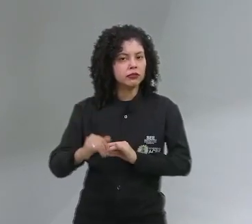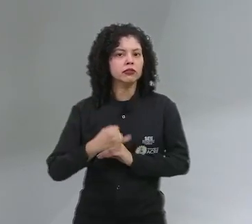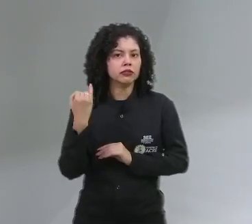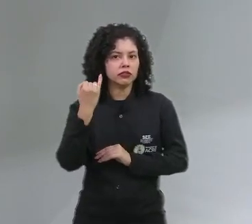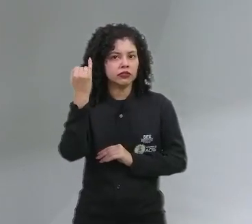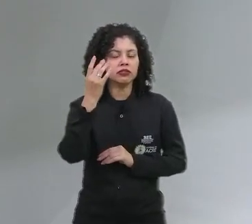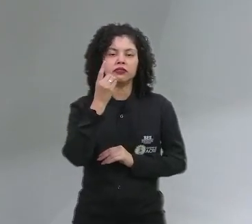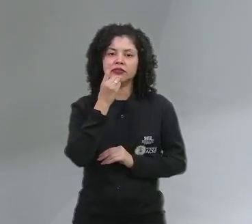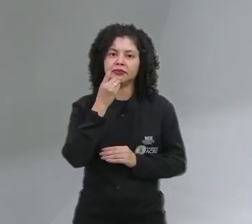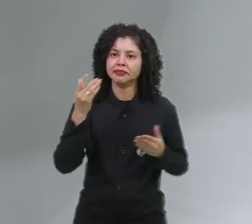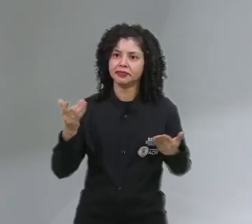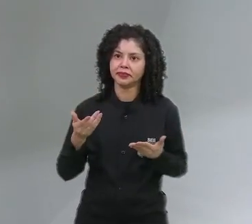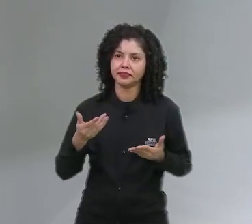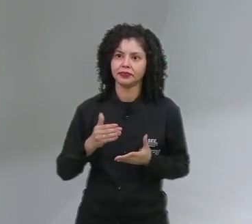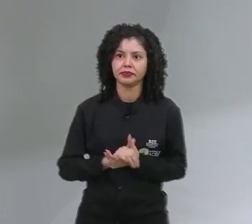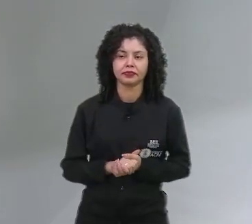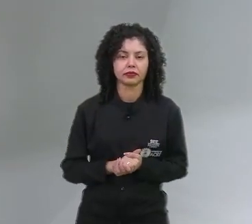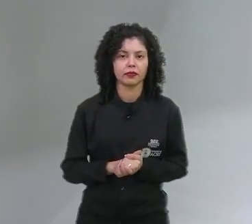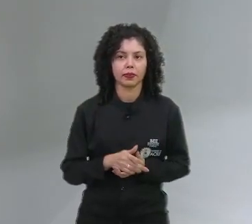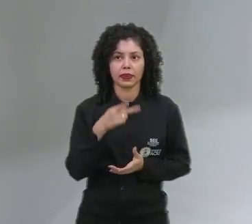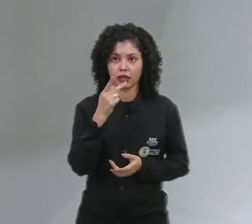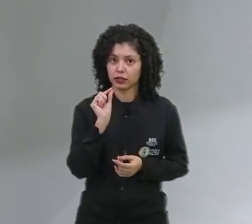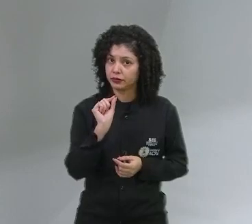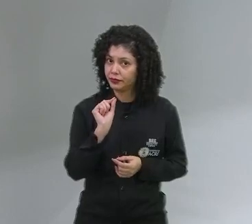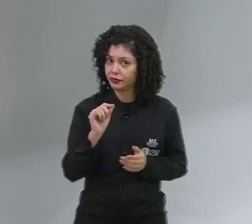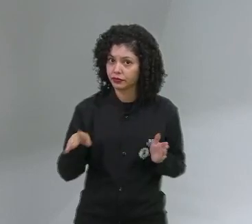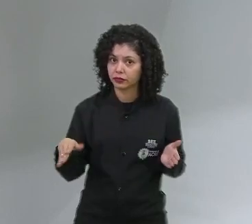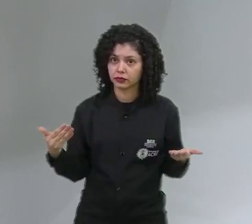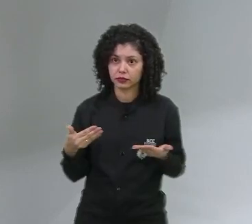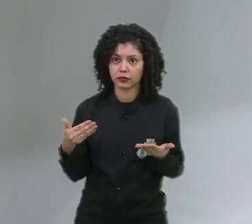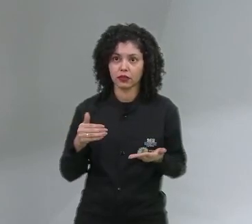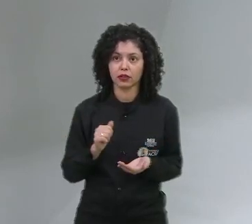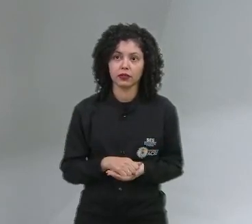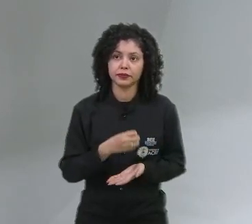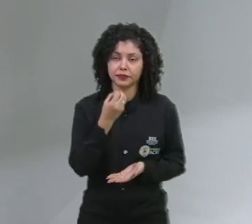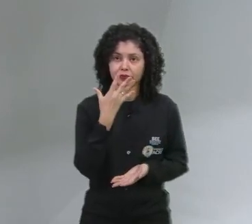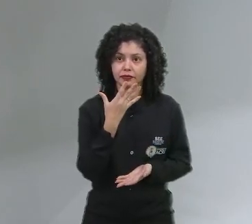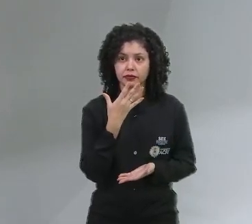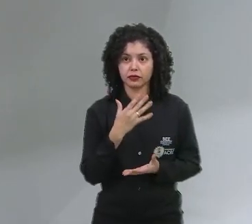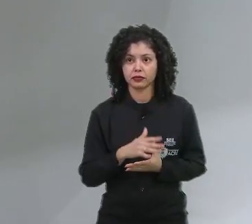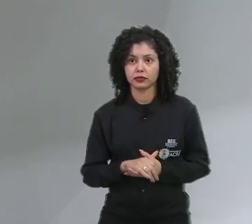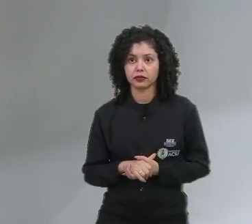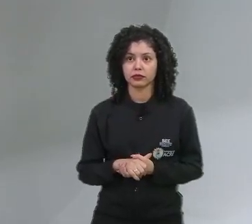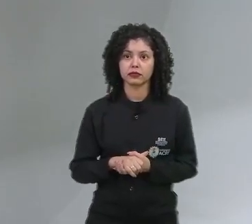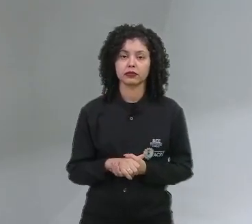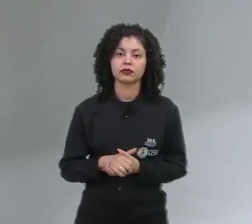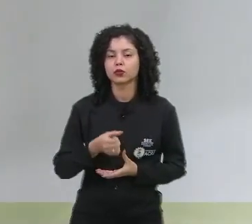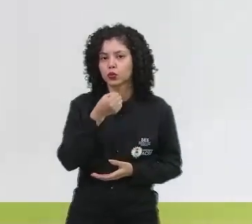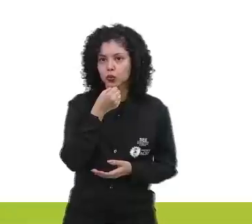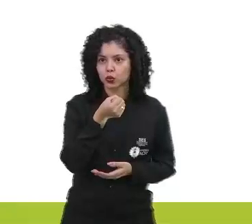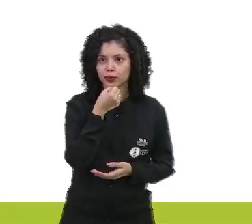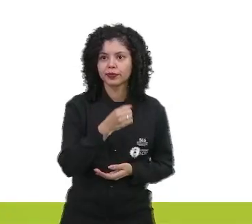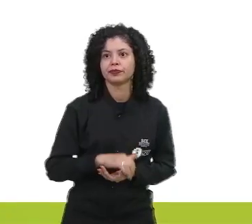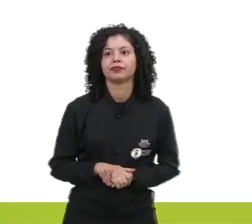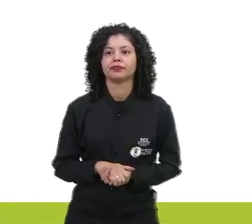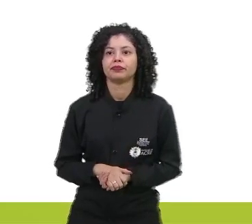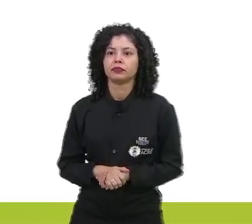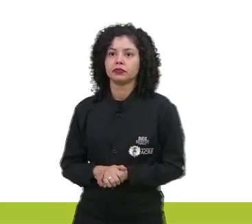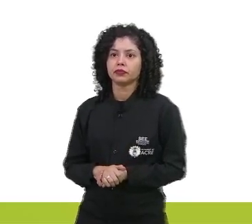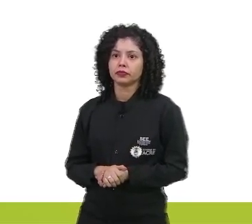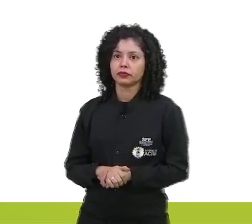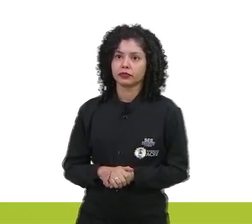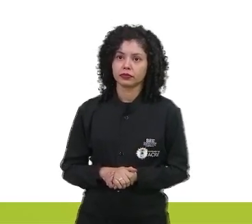funções nos dias atuais. E a gente vai falar hoje especificamente sobre a fotografia documental. Vamos dar uma olhadinha